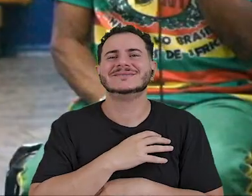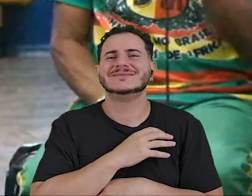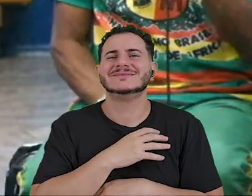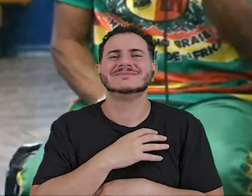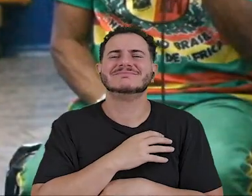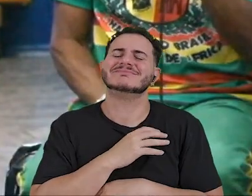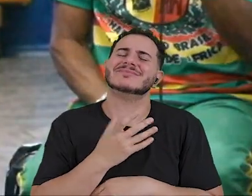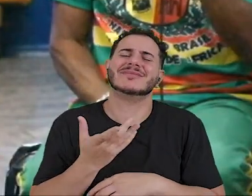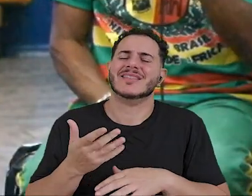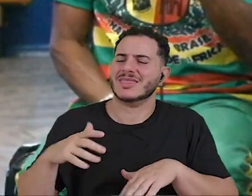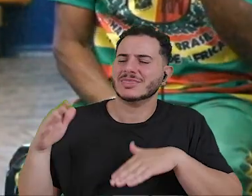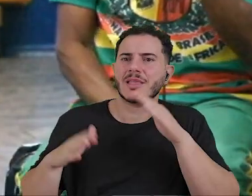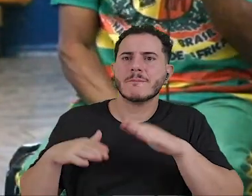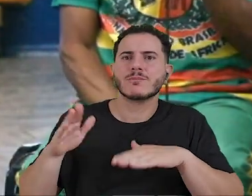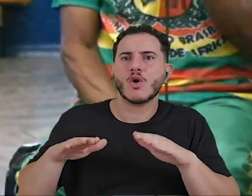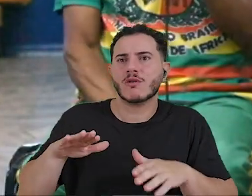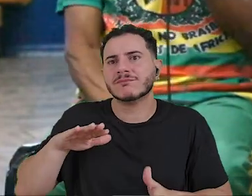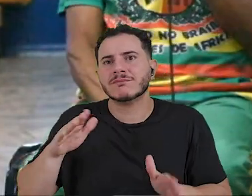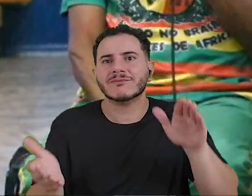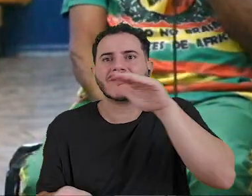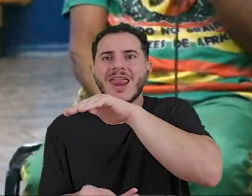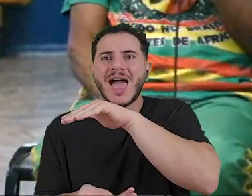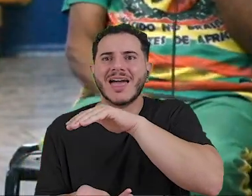Tambor de virada.